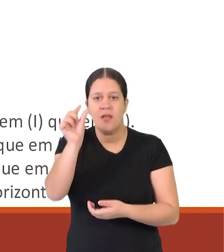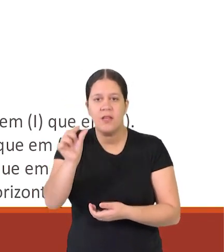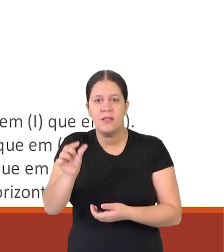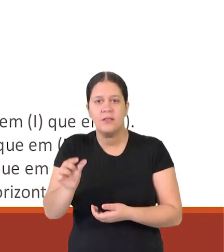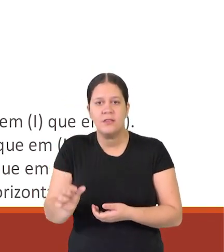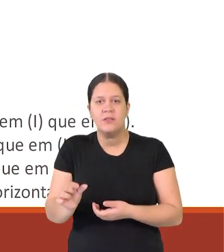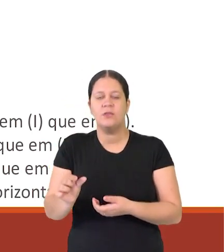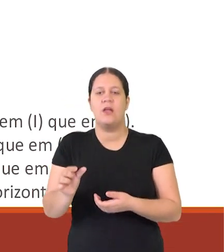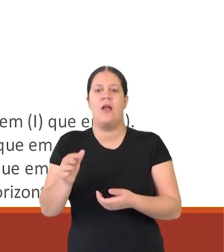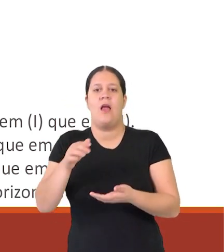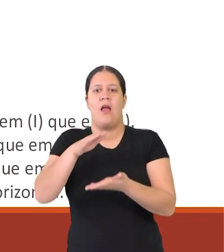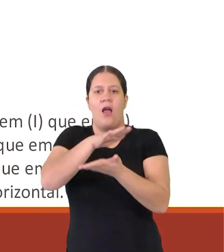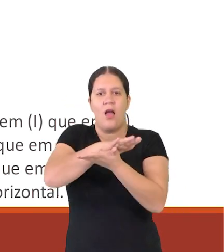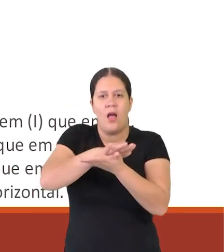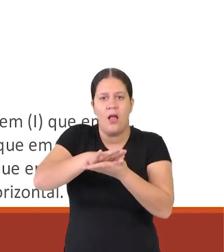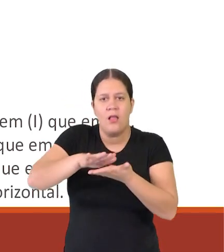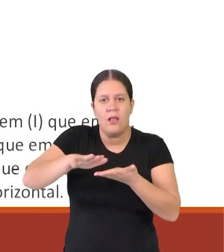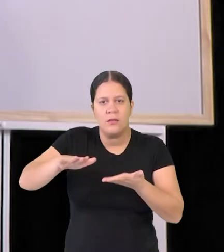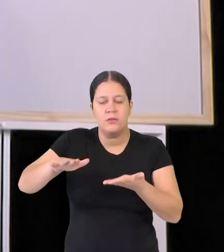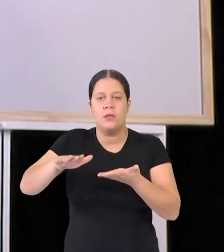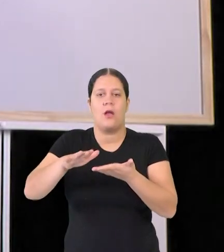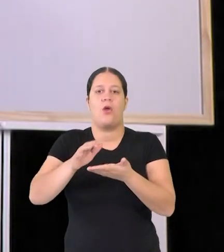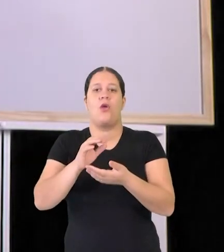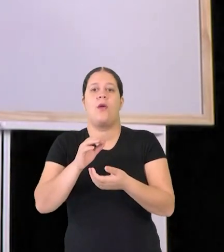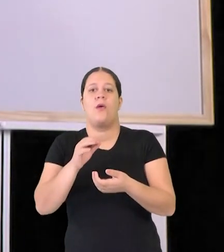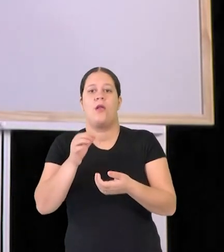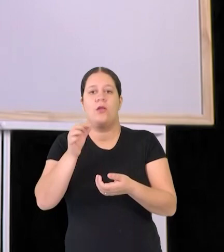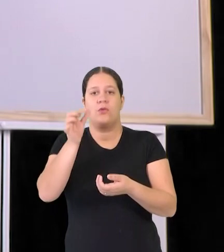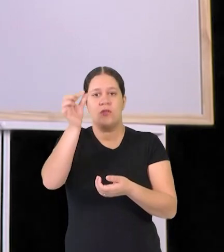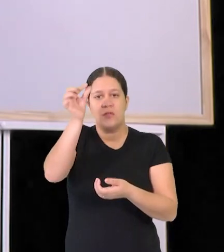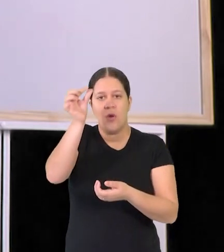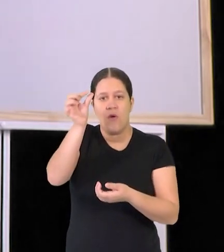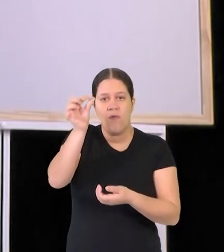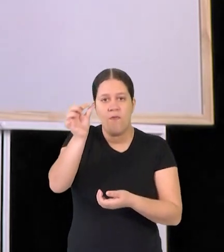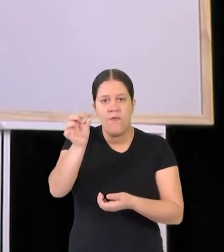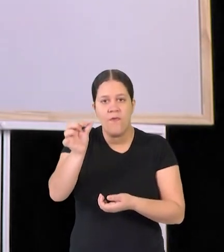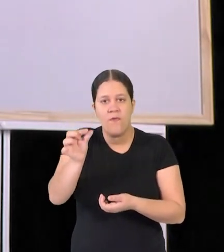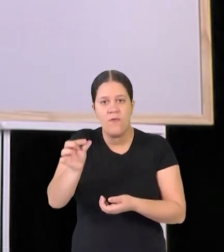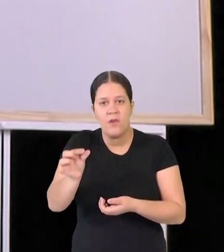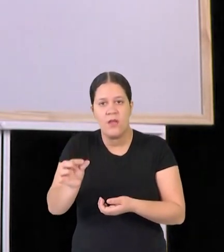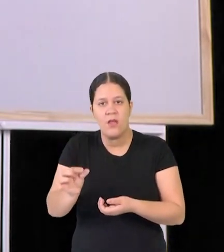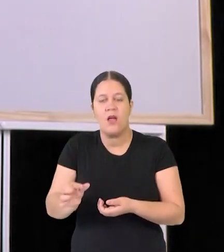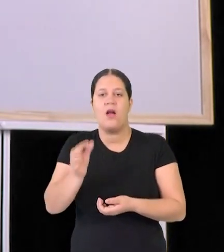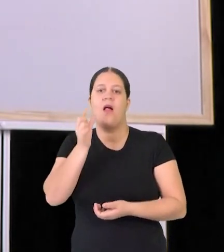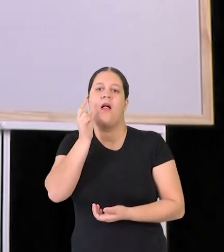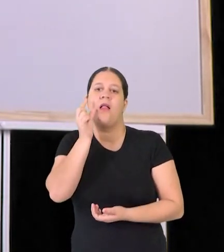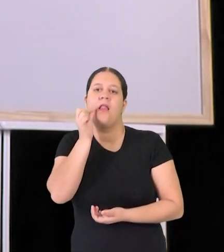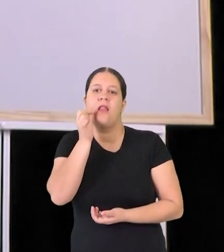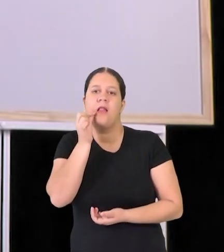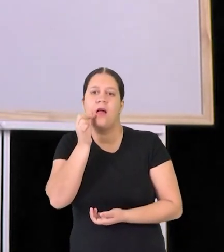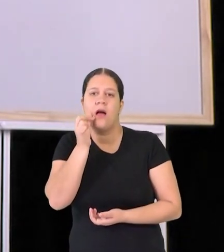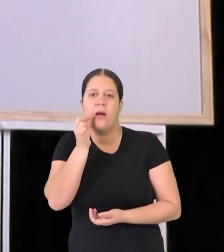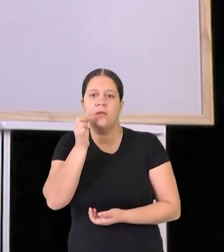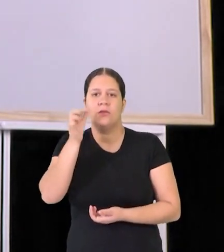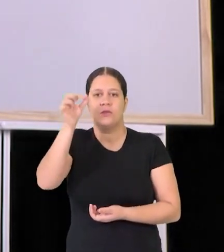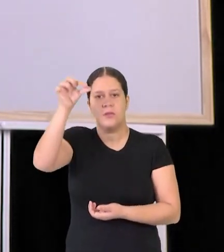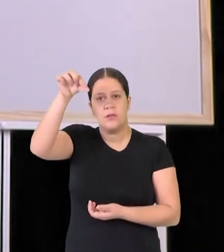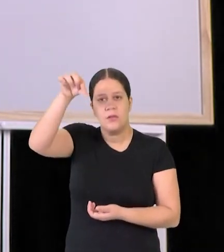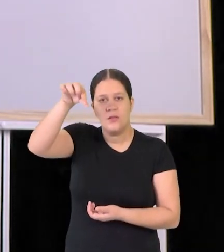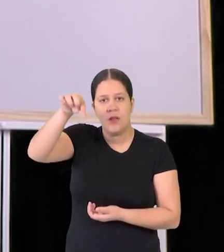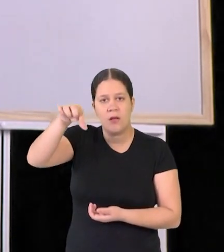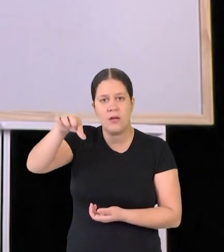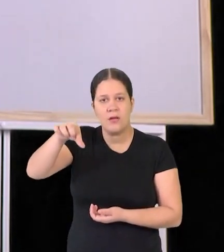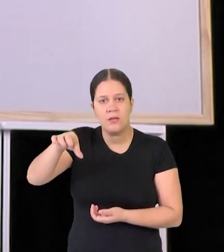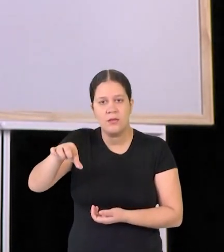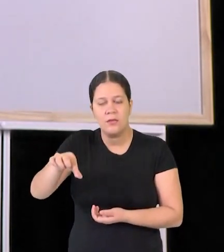em seguida vai à tona onde fica flutuando. Ou seja, ele é colocado assim, ó, em pezinho, certo? Nessa primeira situação ele vai ser